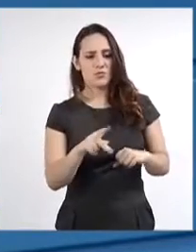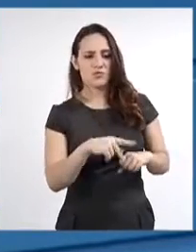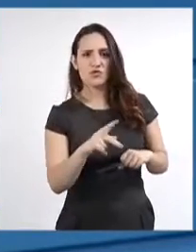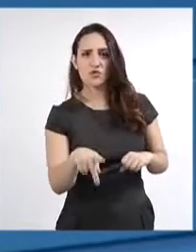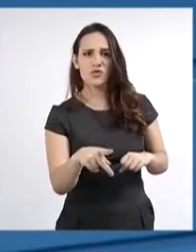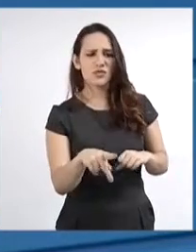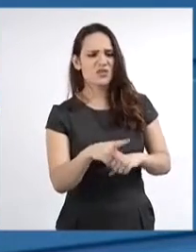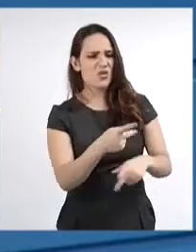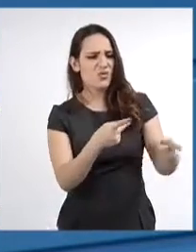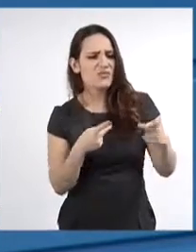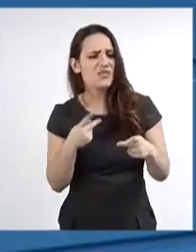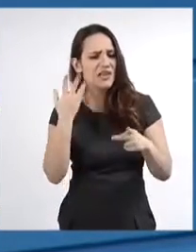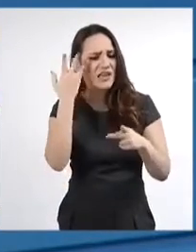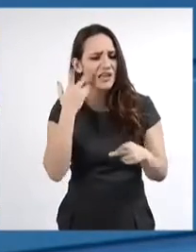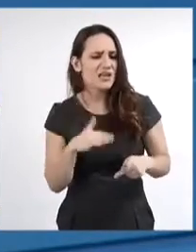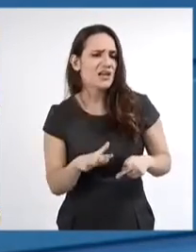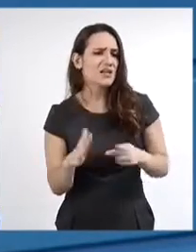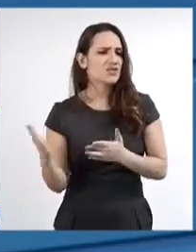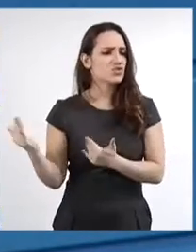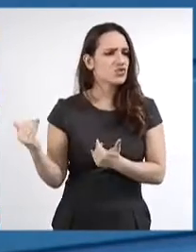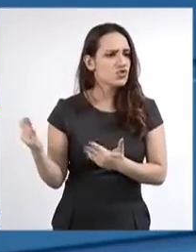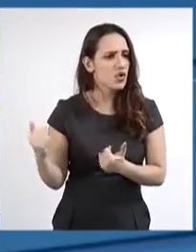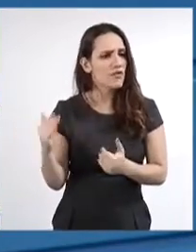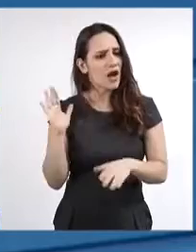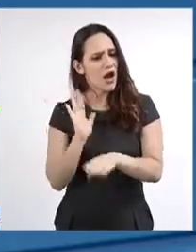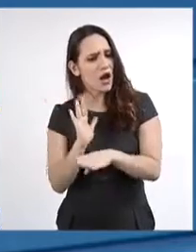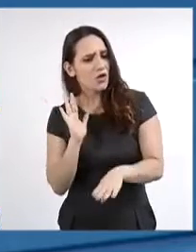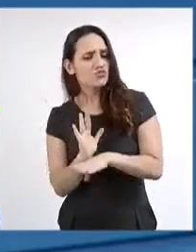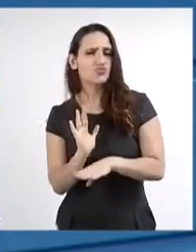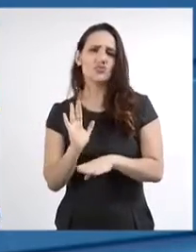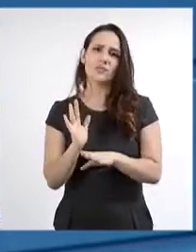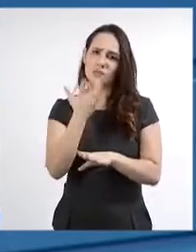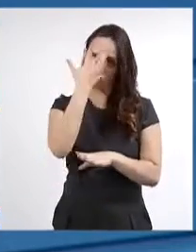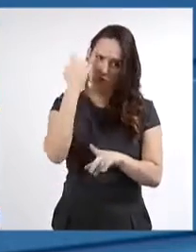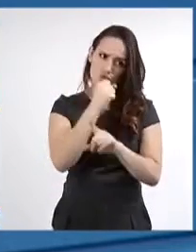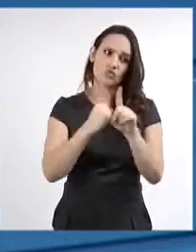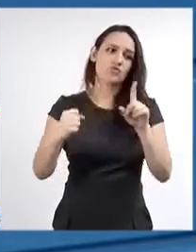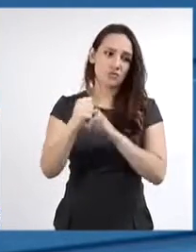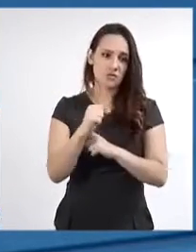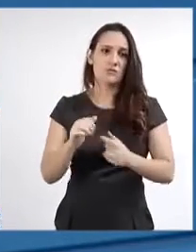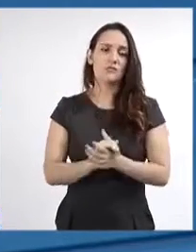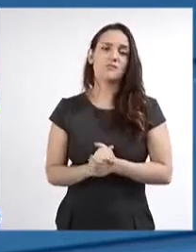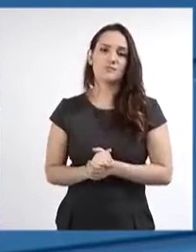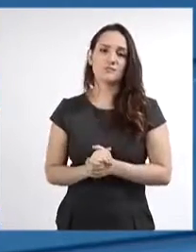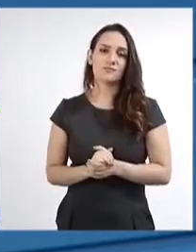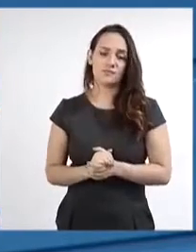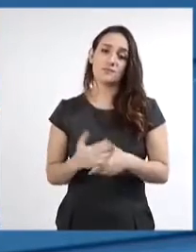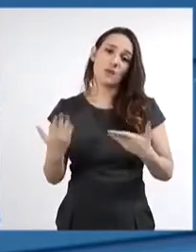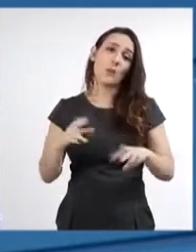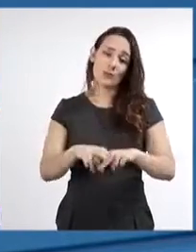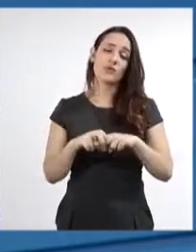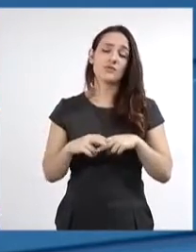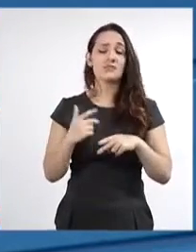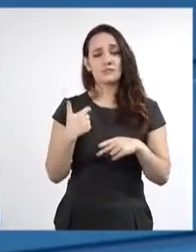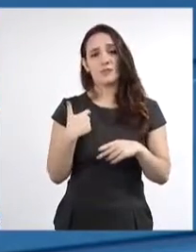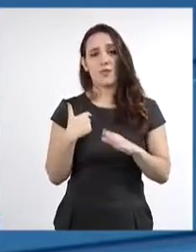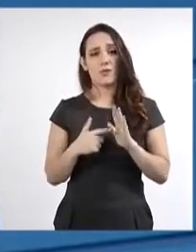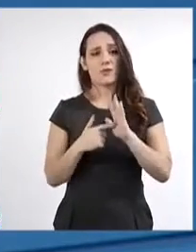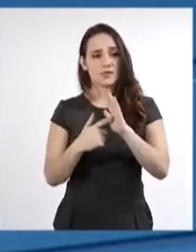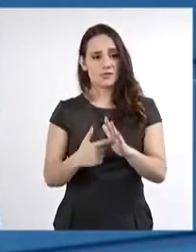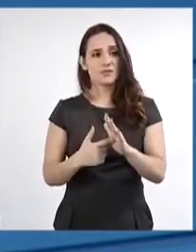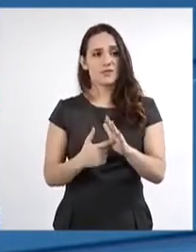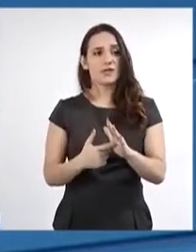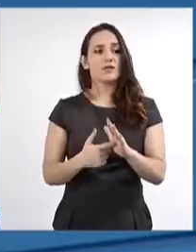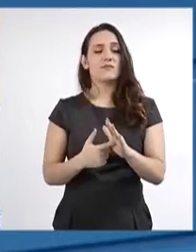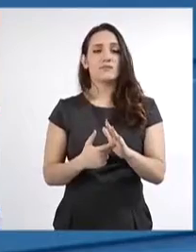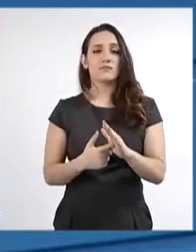de rua, trazem para o resgate da cidadania. Então, ela vai mesmo na atuação da linha que eu tenho, que é a atuação, um